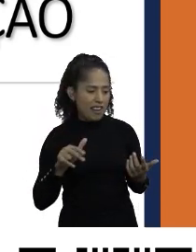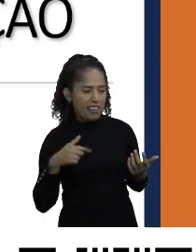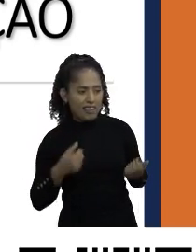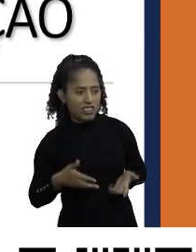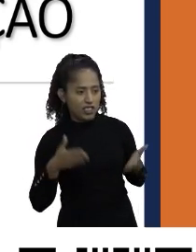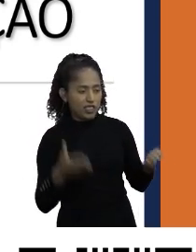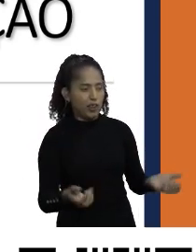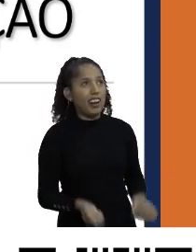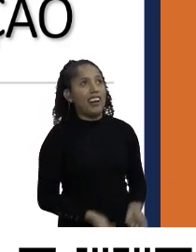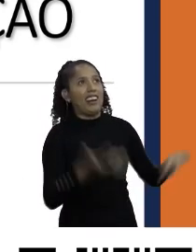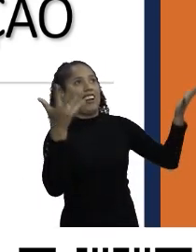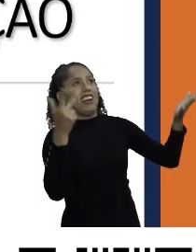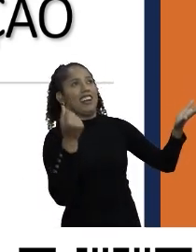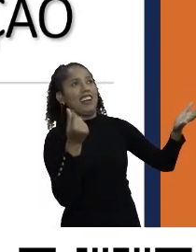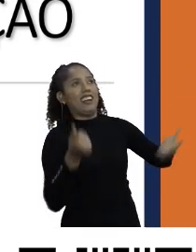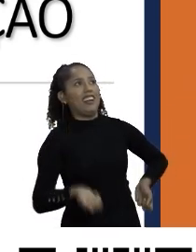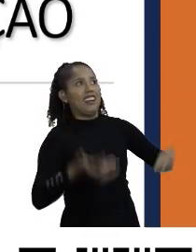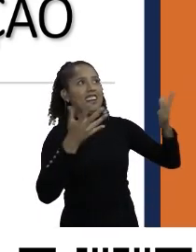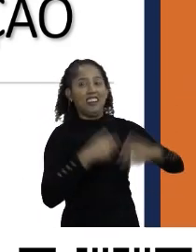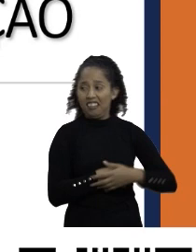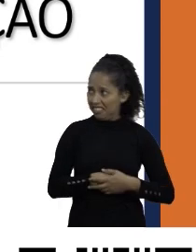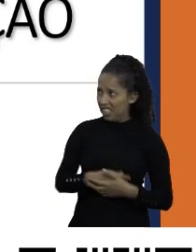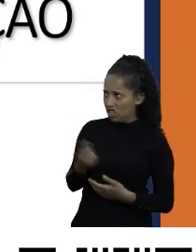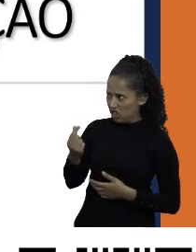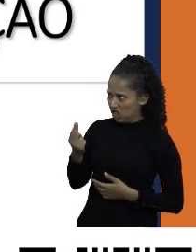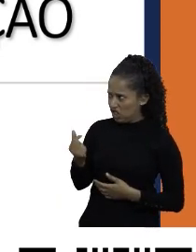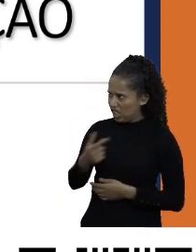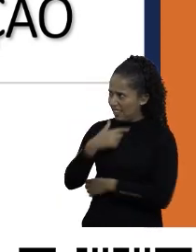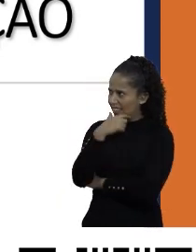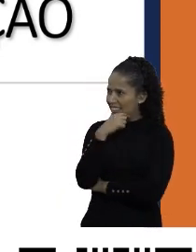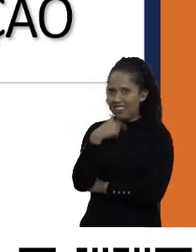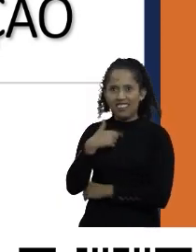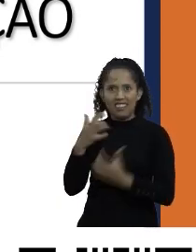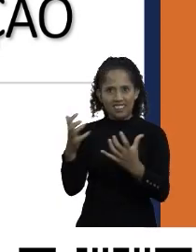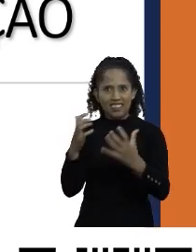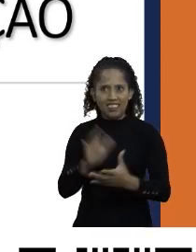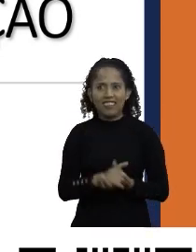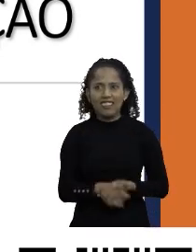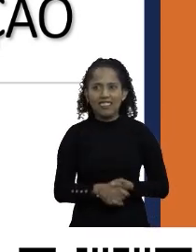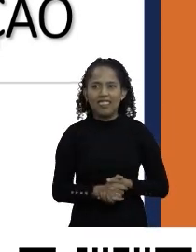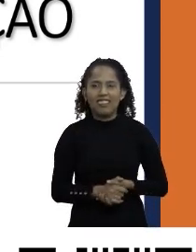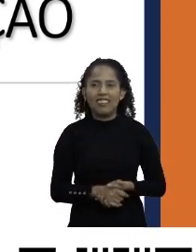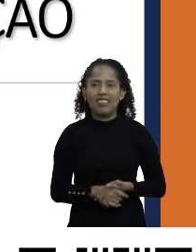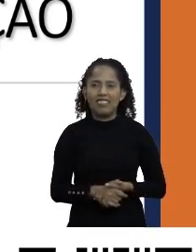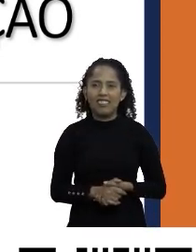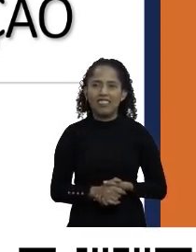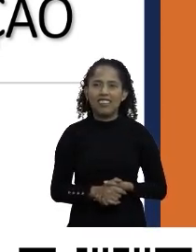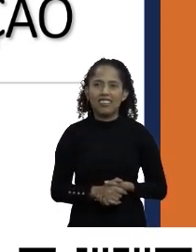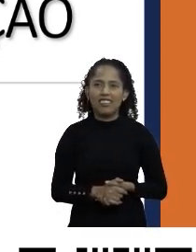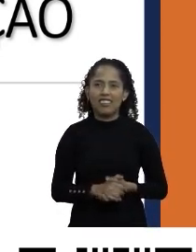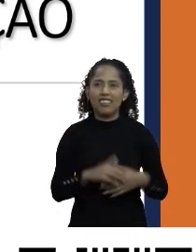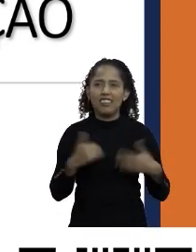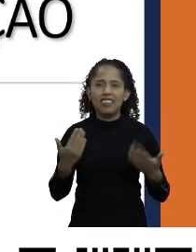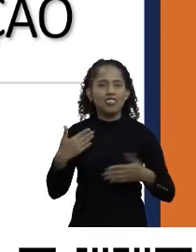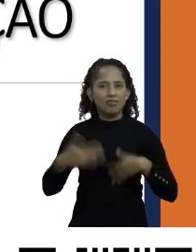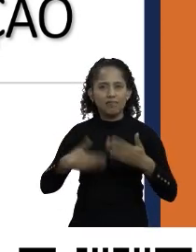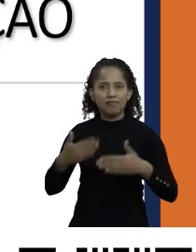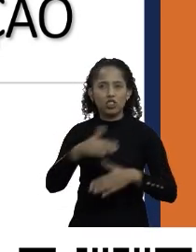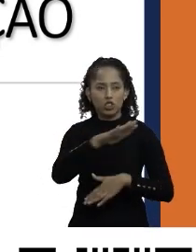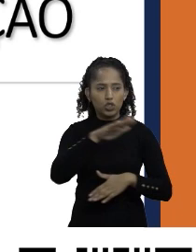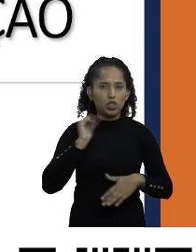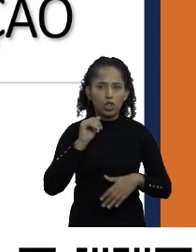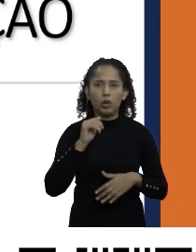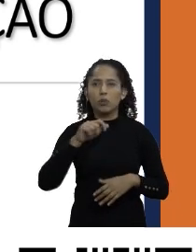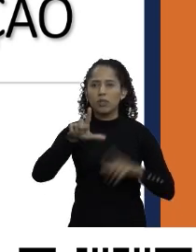uma gargalhada. Eu falei, caramba, esse negócio dá dinheiro? Eu também quero, não é? E logo em seguida ela foi convocada para a